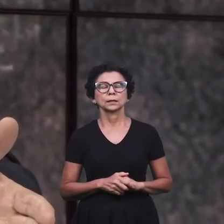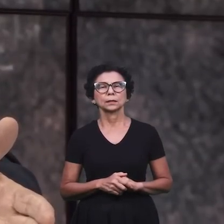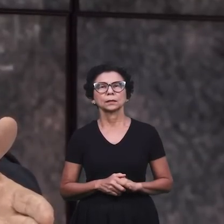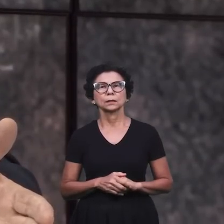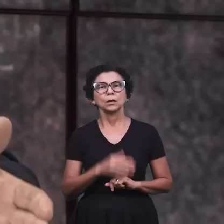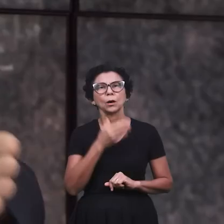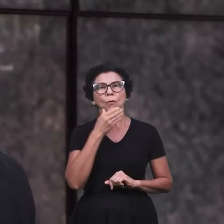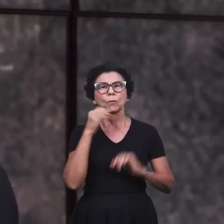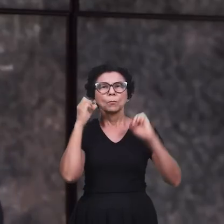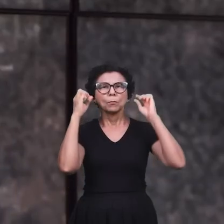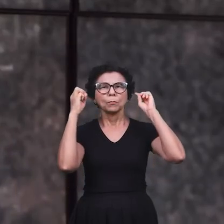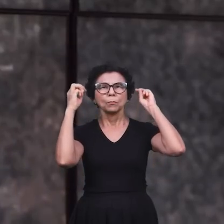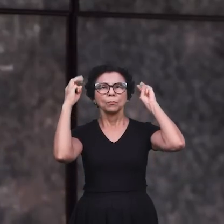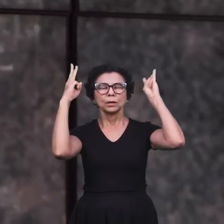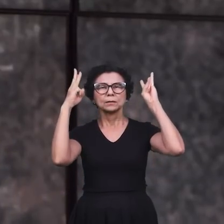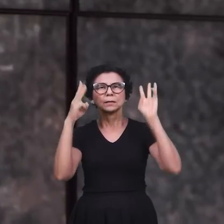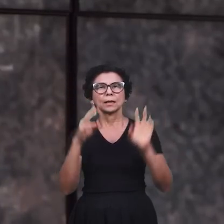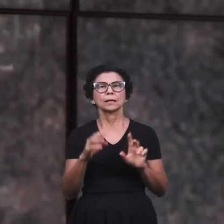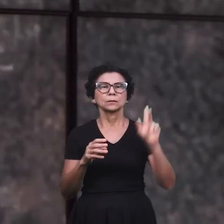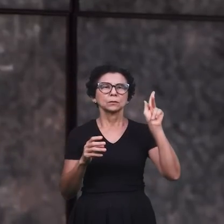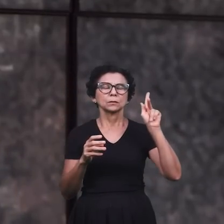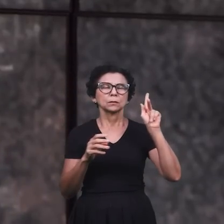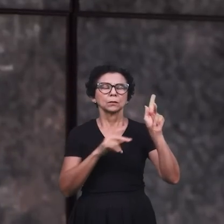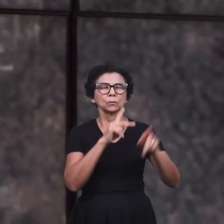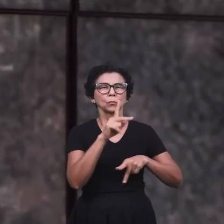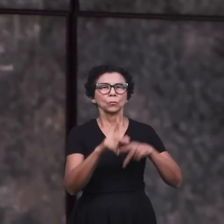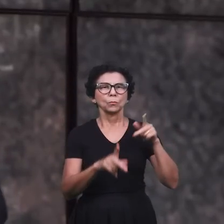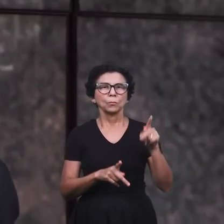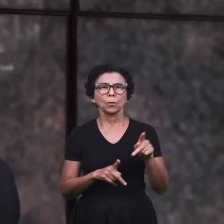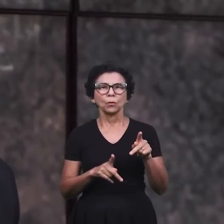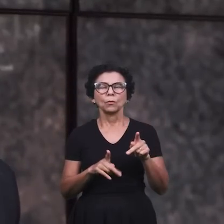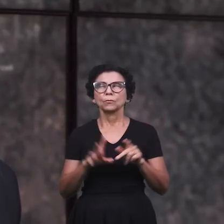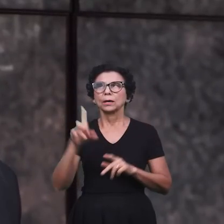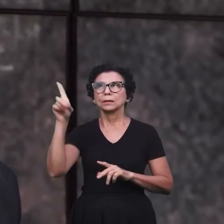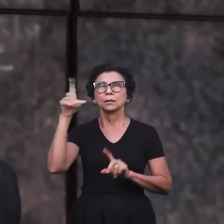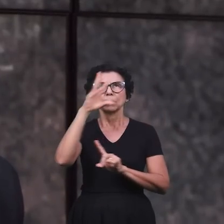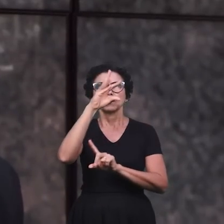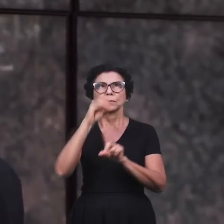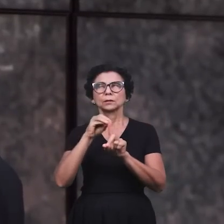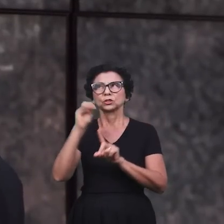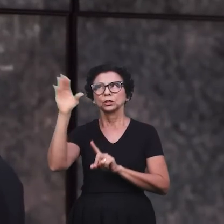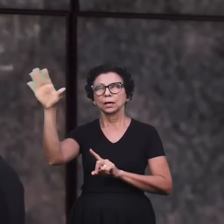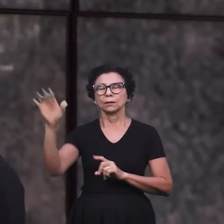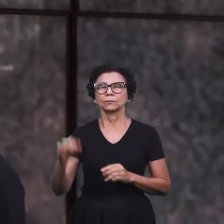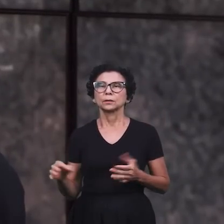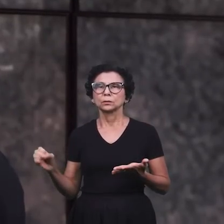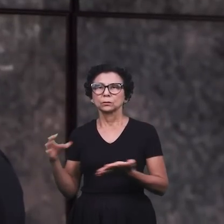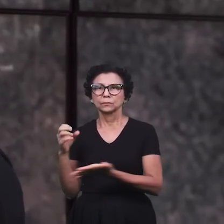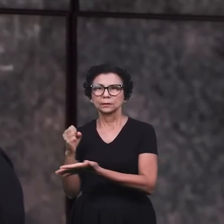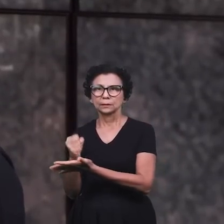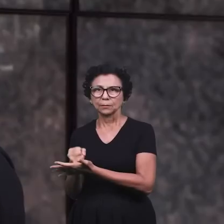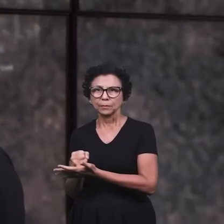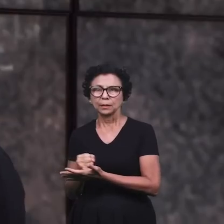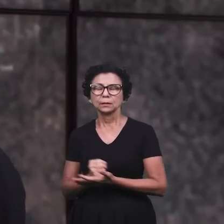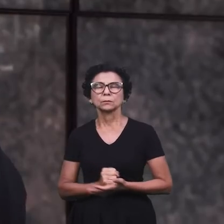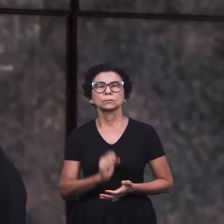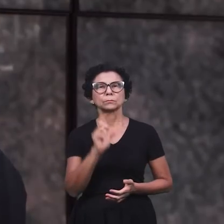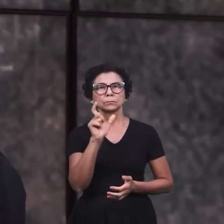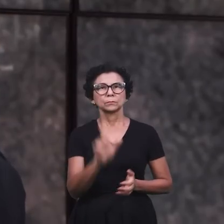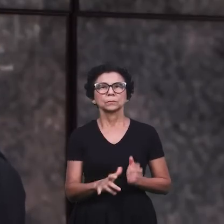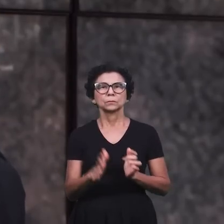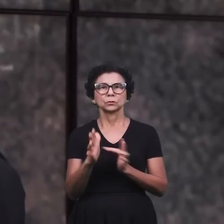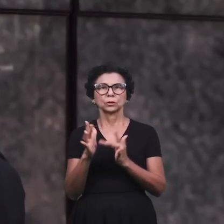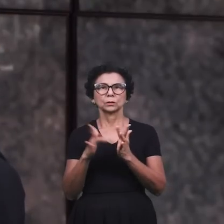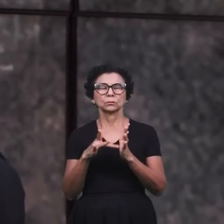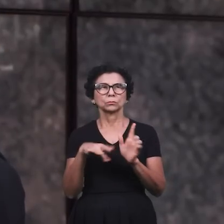mediador Moisés, Novo Testamento, mediador Jesus. O Velho Testamento tem por base as leis,